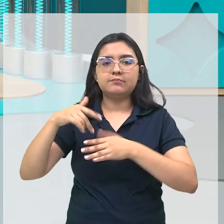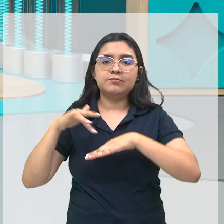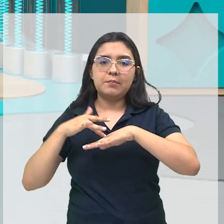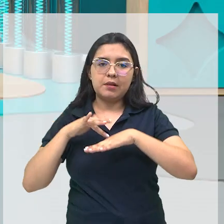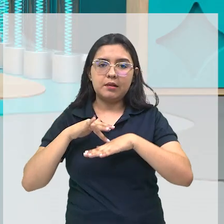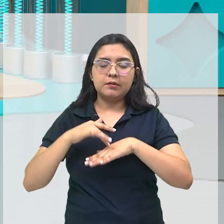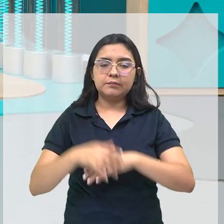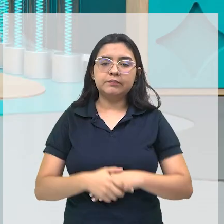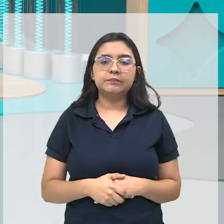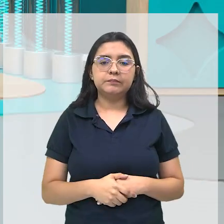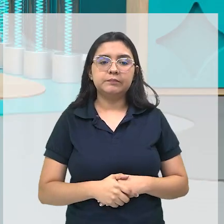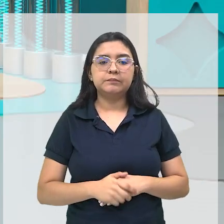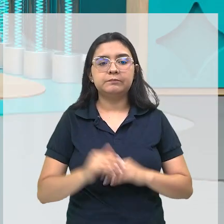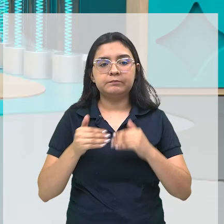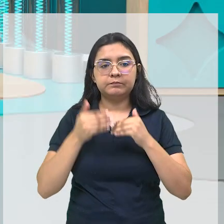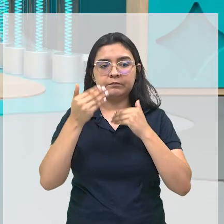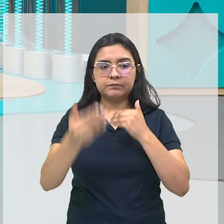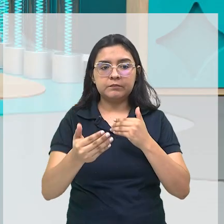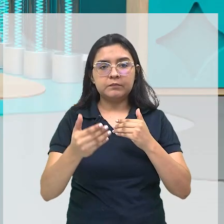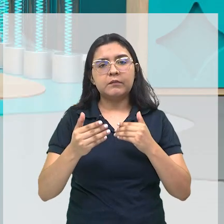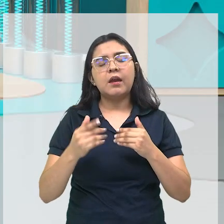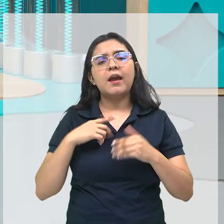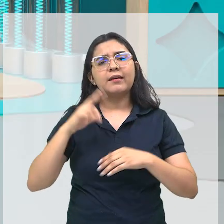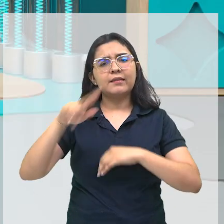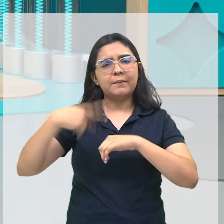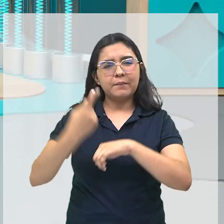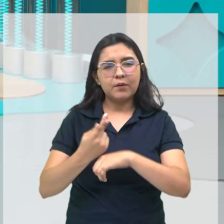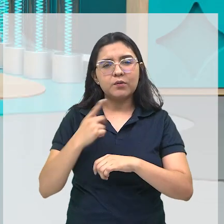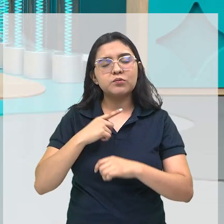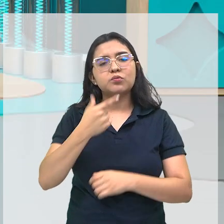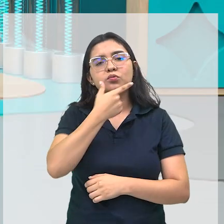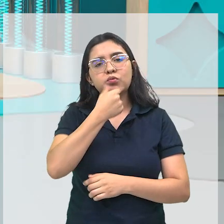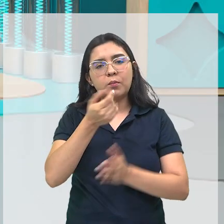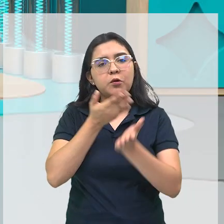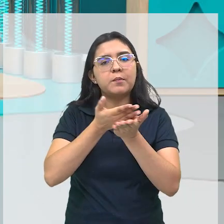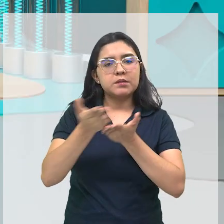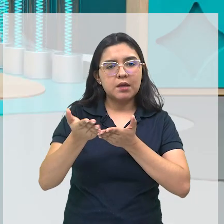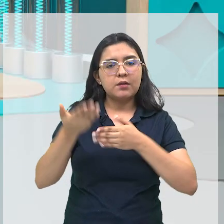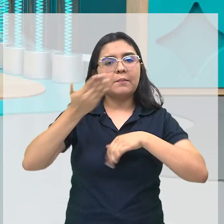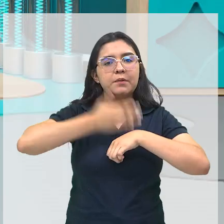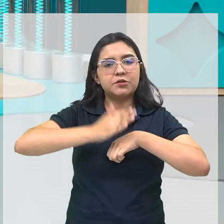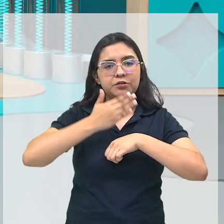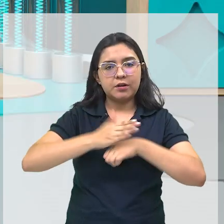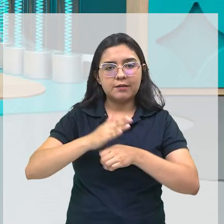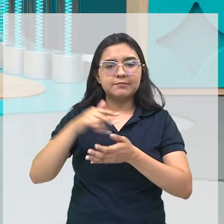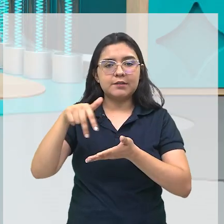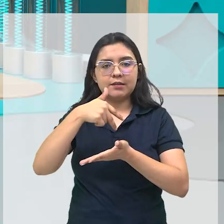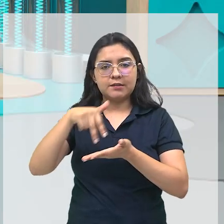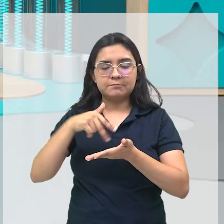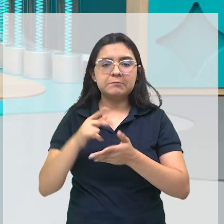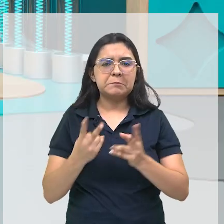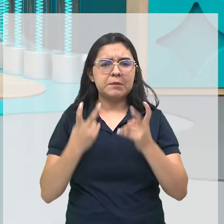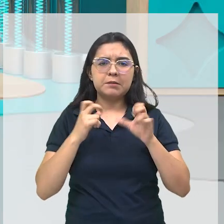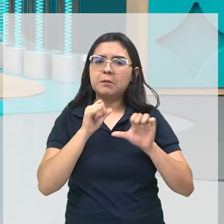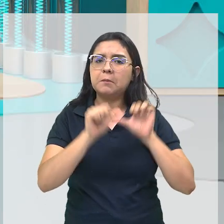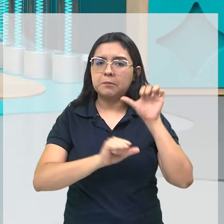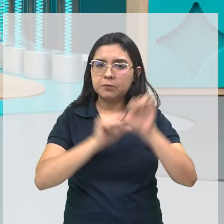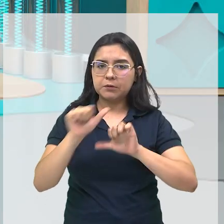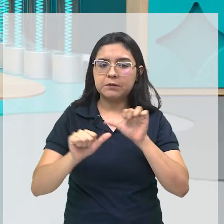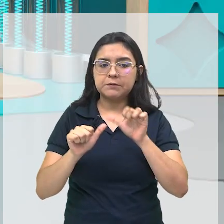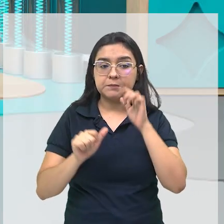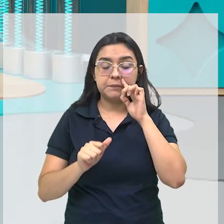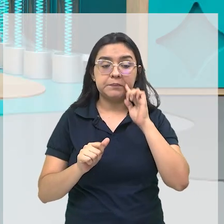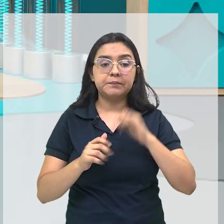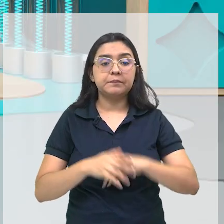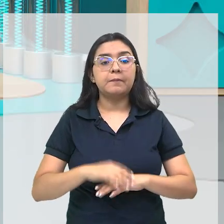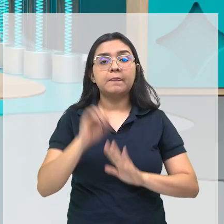né? Um pouco mais adiante, os homens adentraram a este ambiente e a gente percebe uma mudança significativa nesse